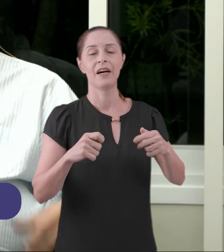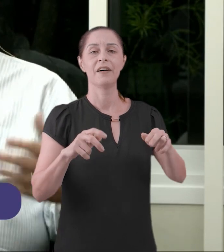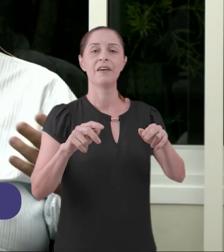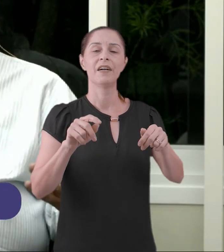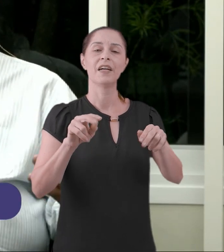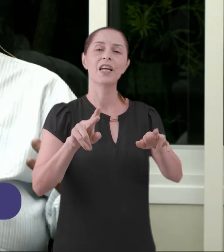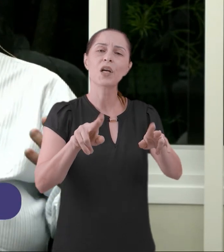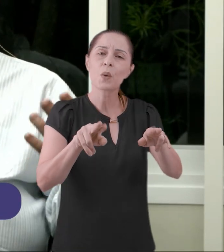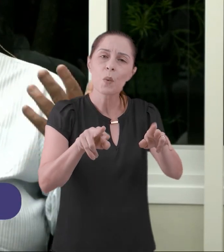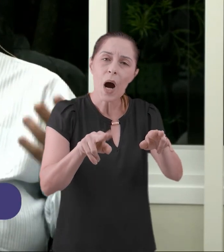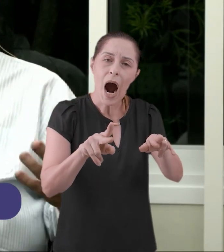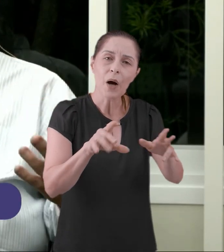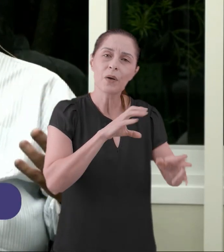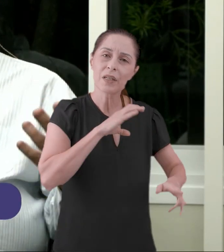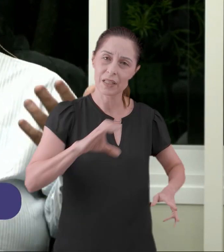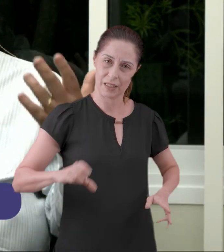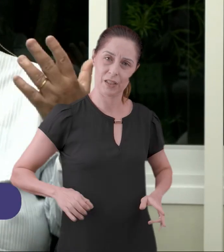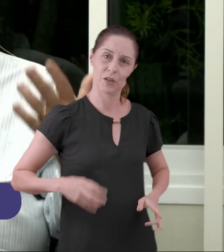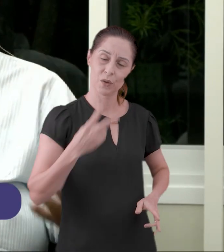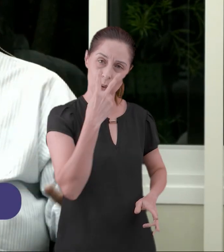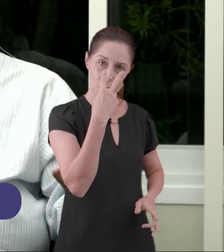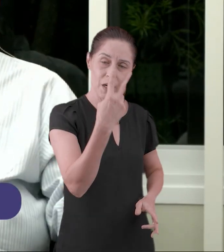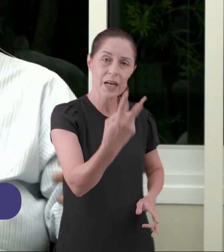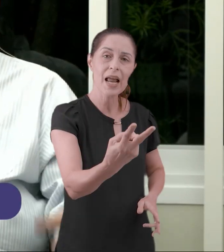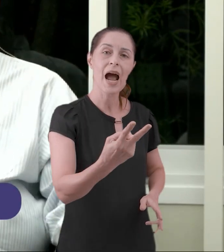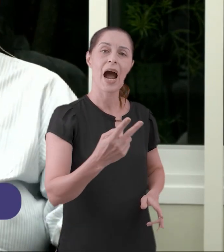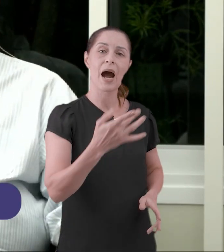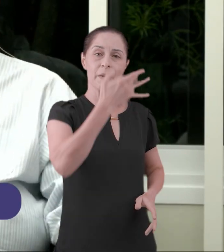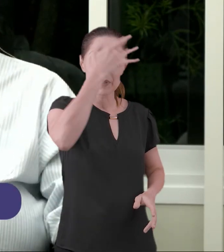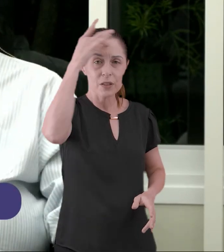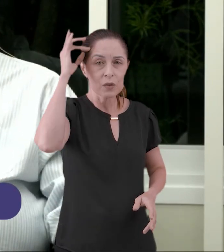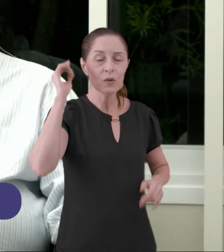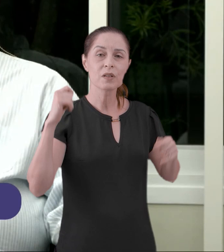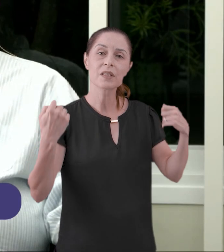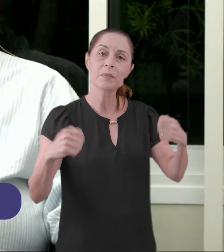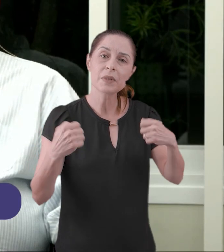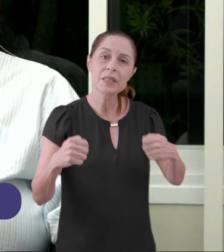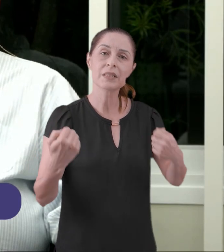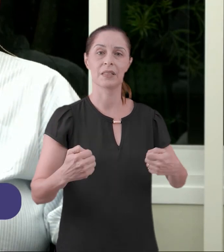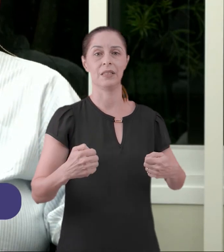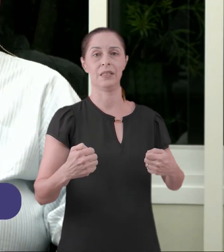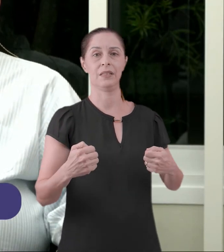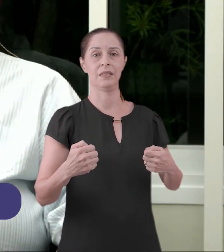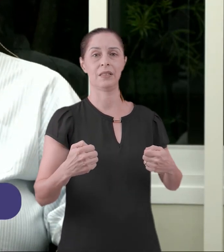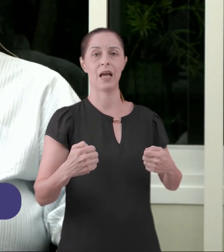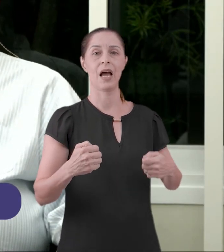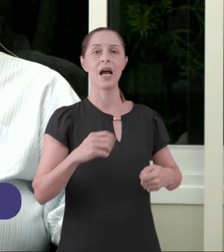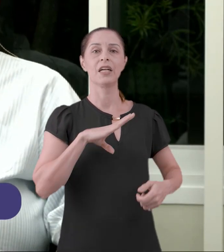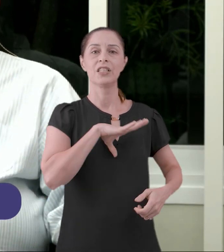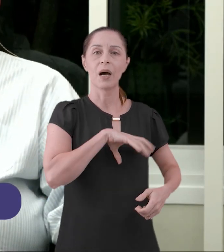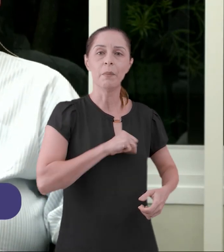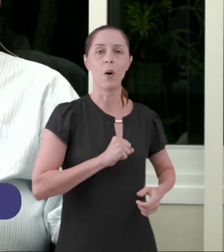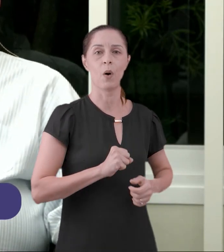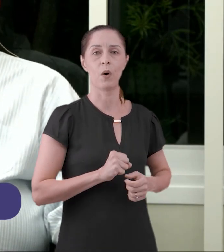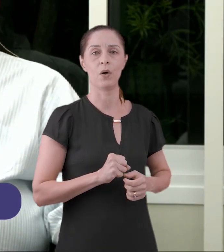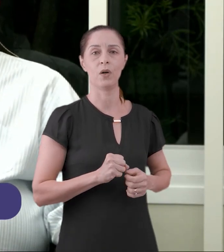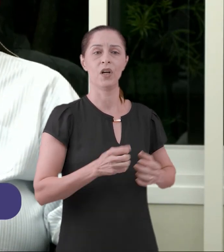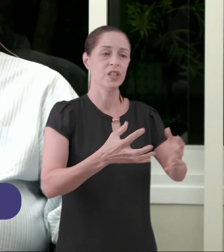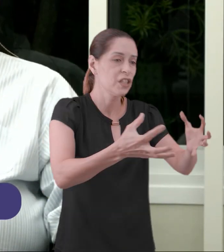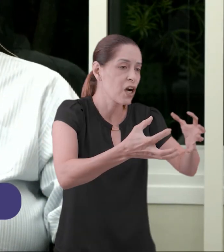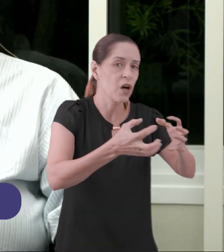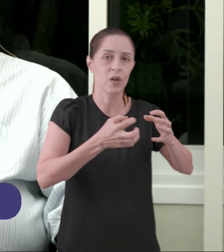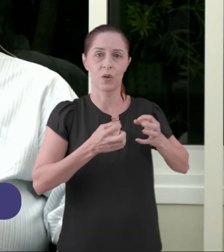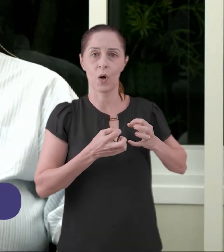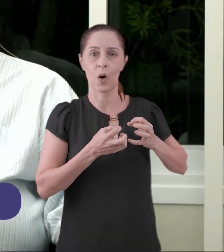Ele via as pessoas como ovelhas aflitas que não têm pastor. E a igreja é o lugar onde